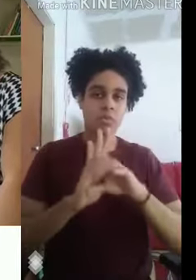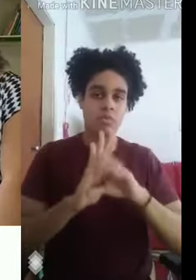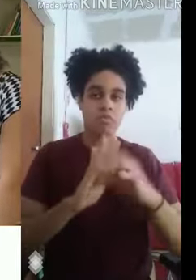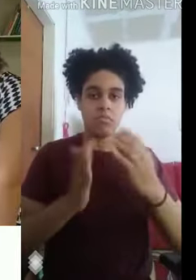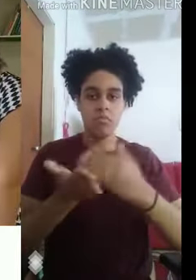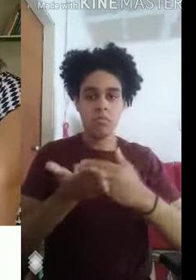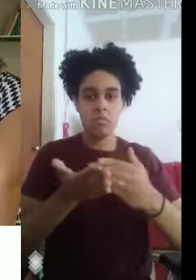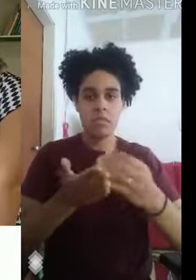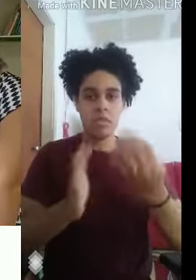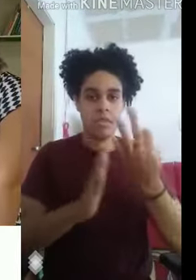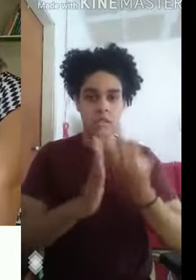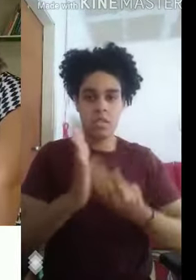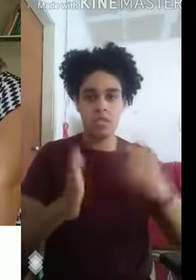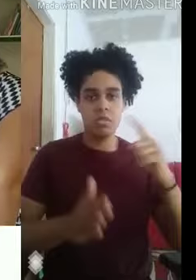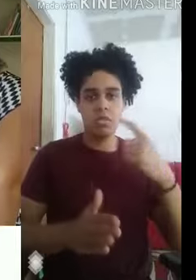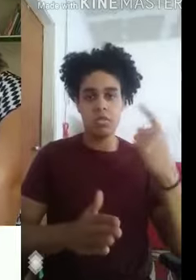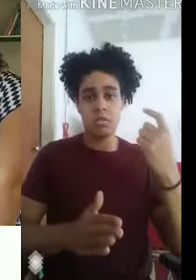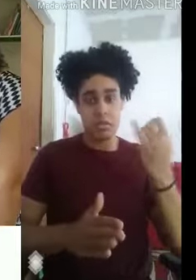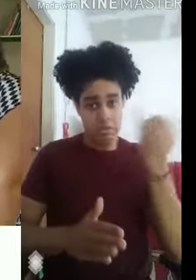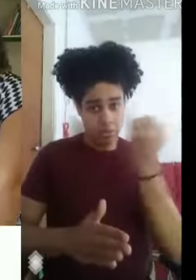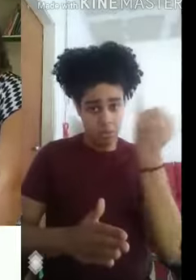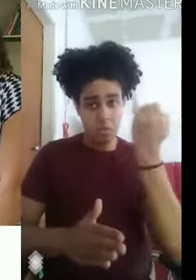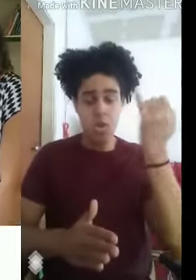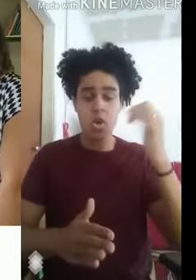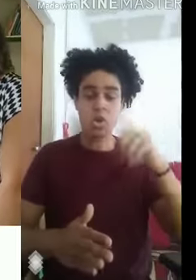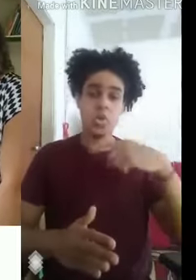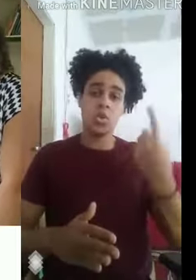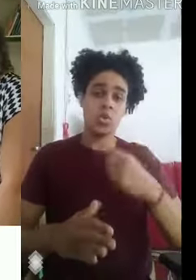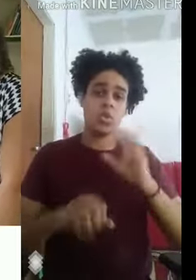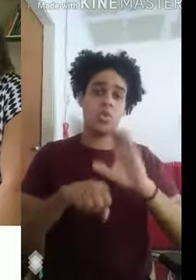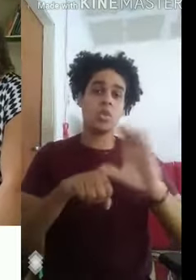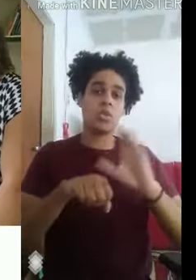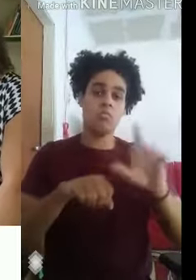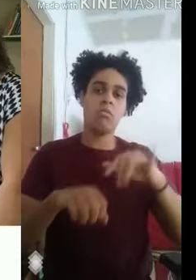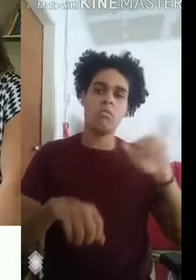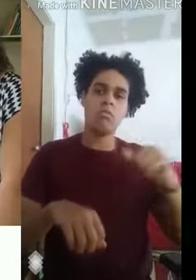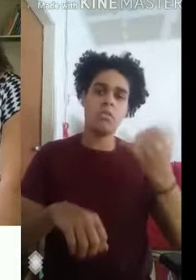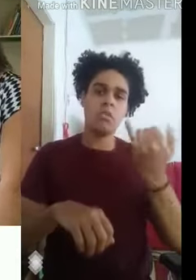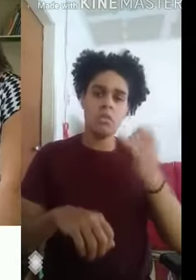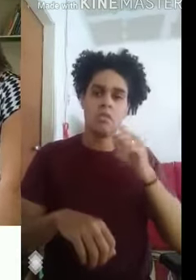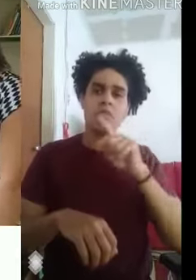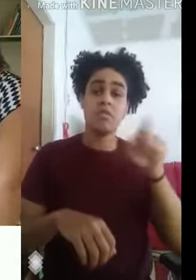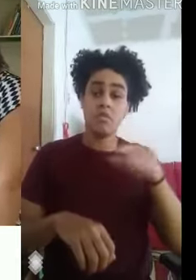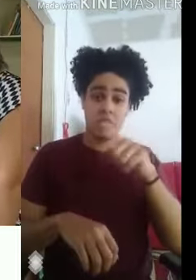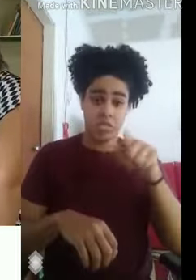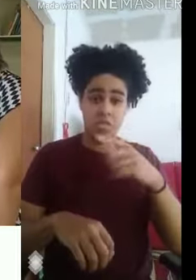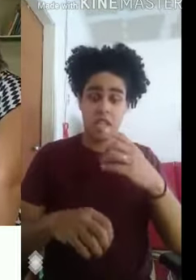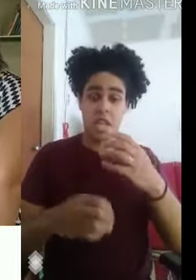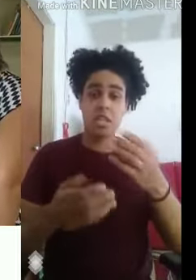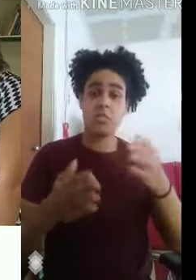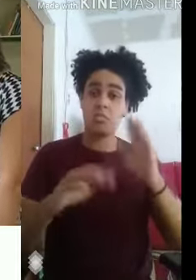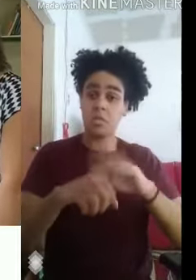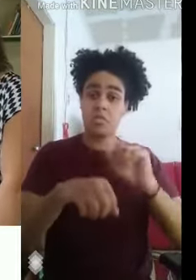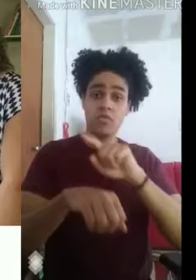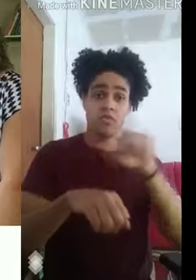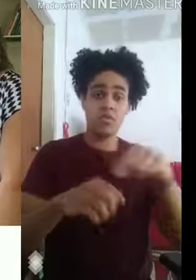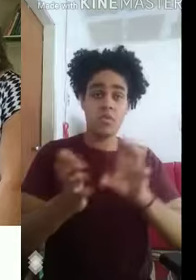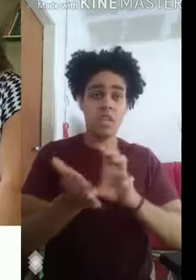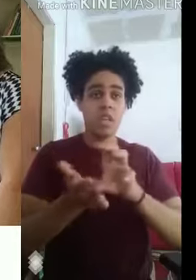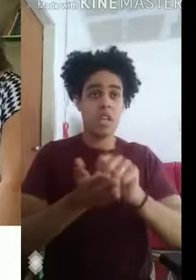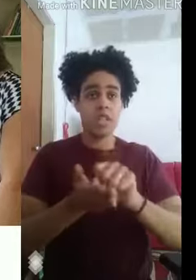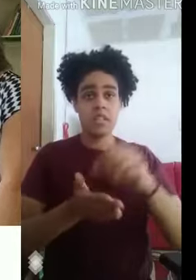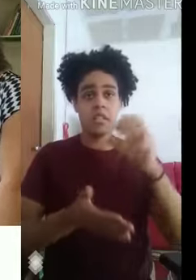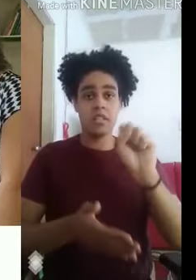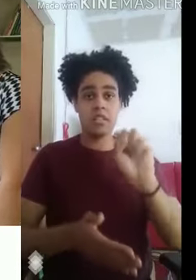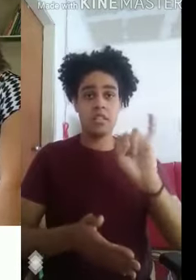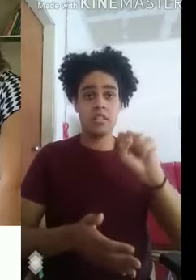muito importantes ao longo do nosso curso. Gostaria de aproveitar para convidar vocês a se cadastrarem lá no sistema, no SIS-PVS, que lá